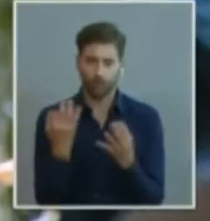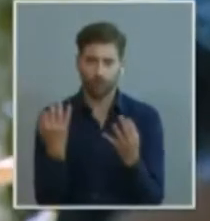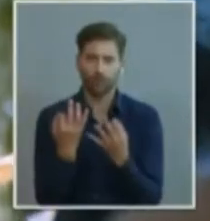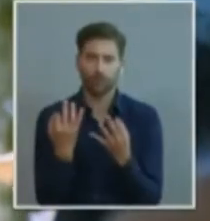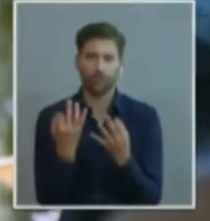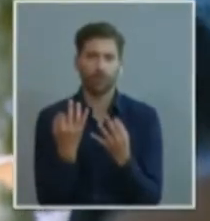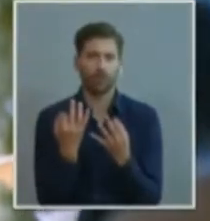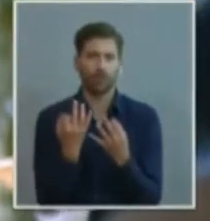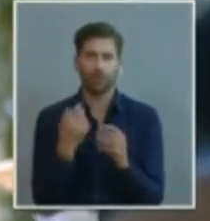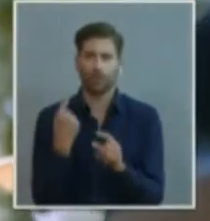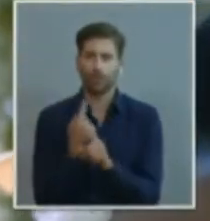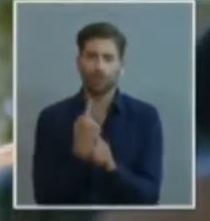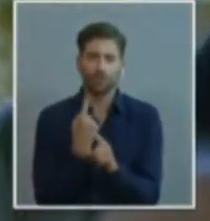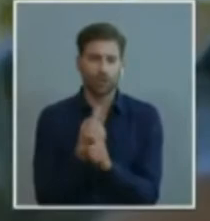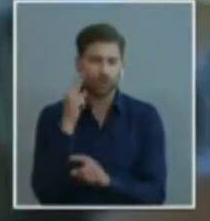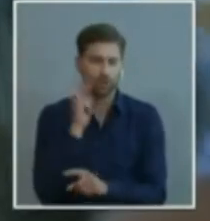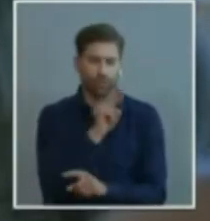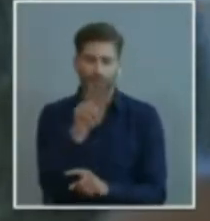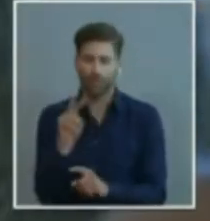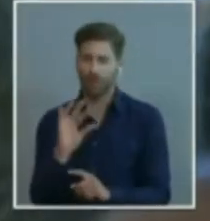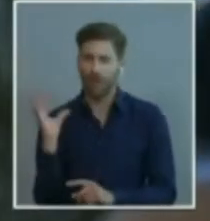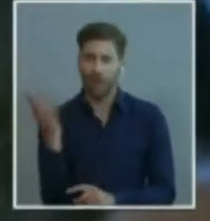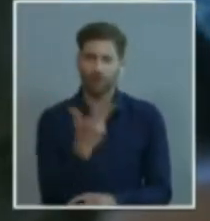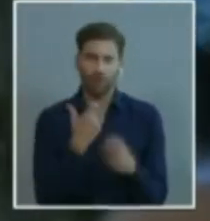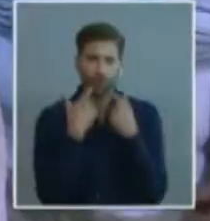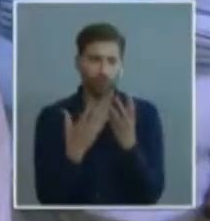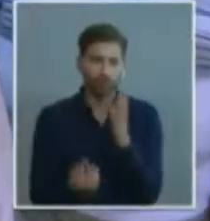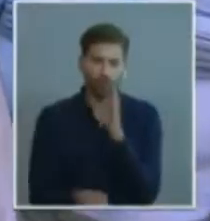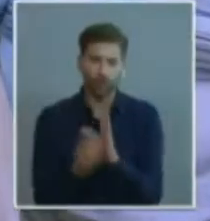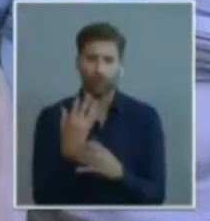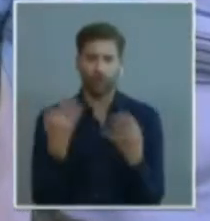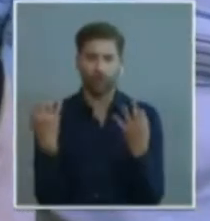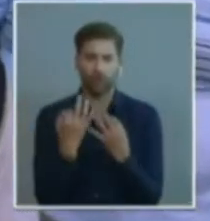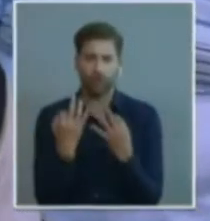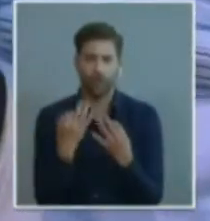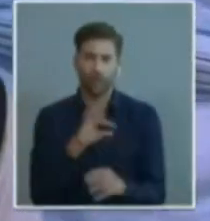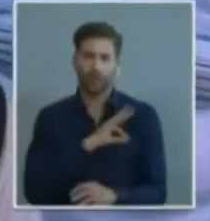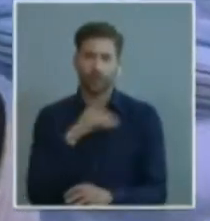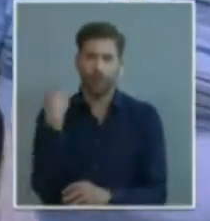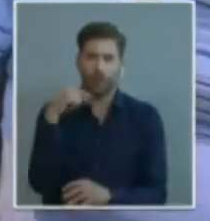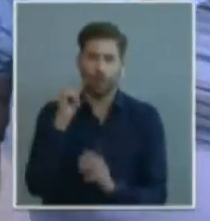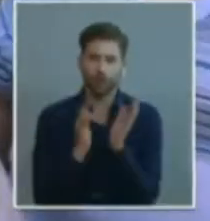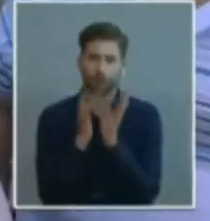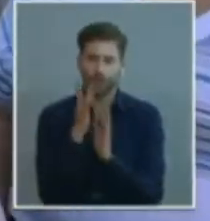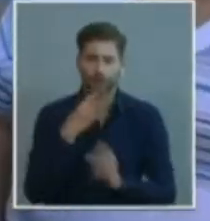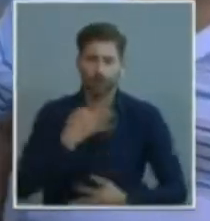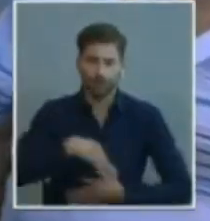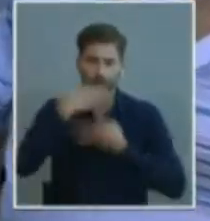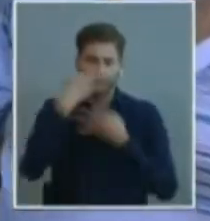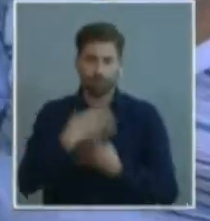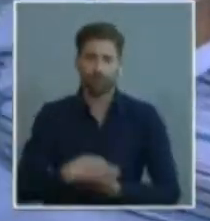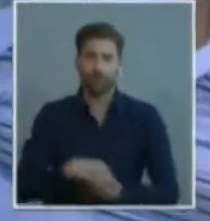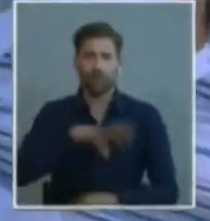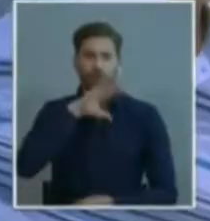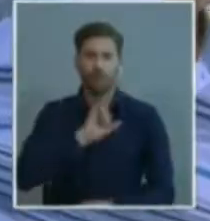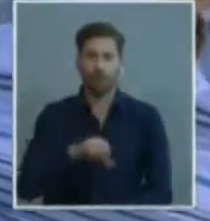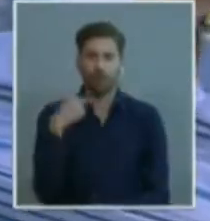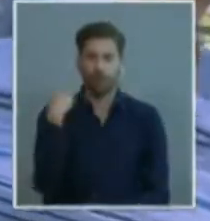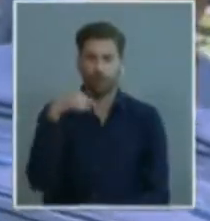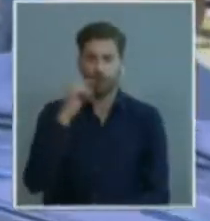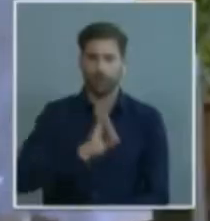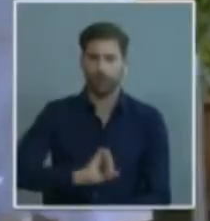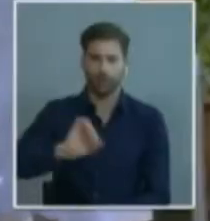de todas as coisas visíveis e invisíveis. Creio no só Senhor Jesus Cristo, Filho unigênito de